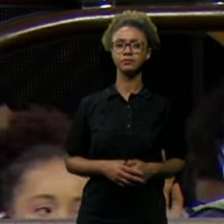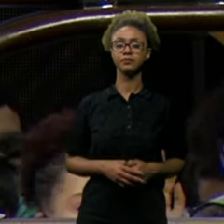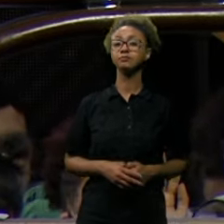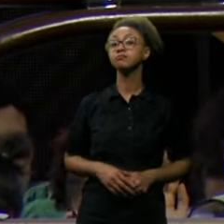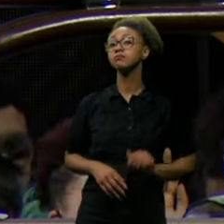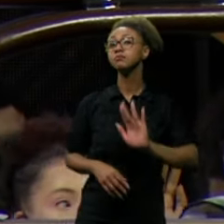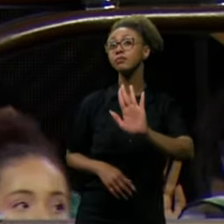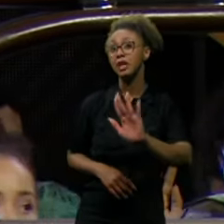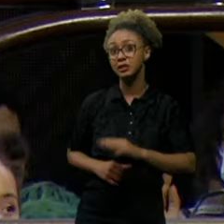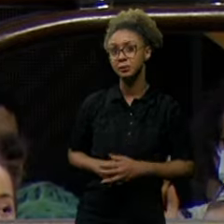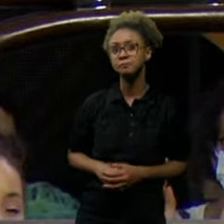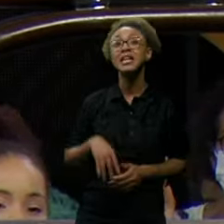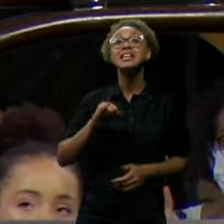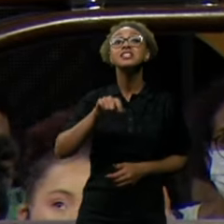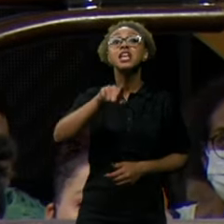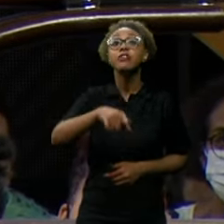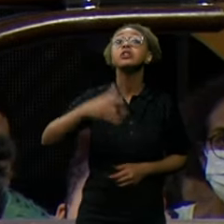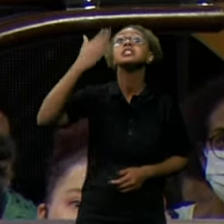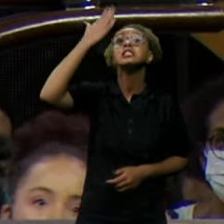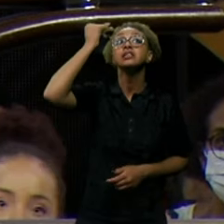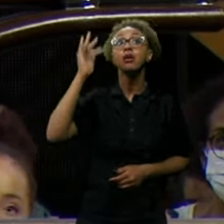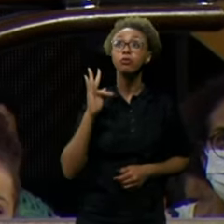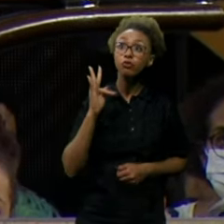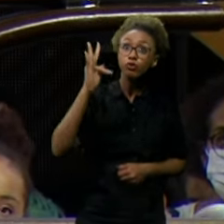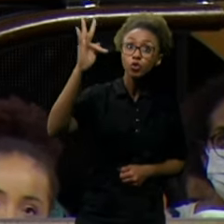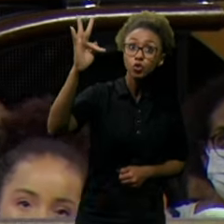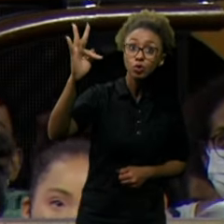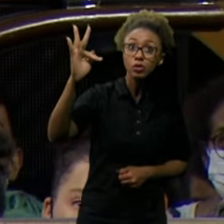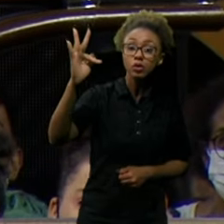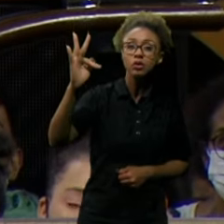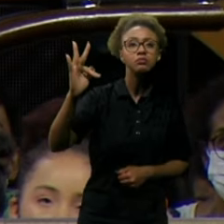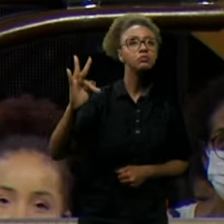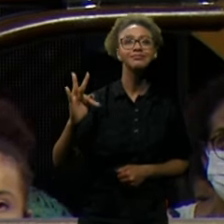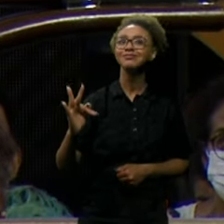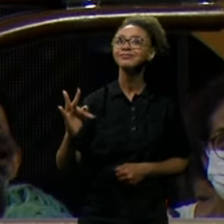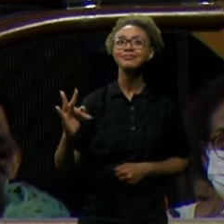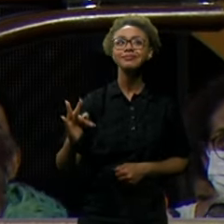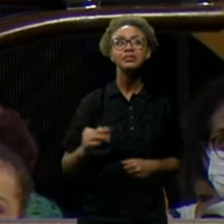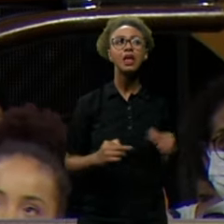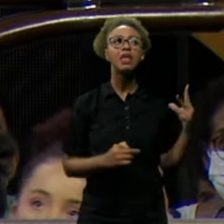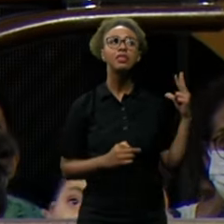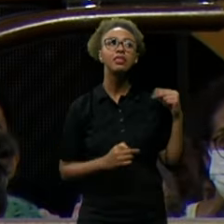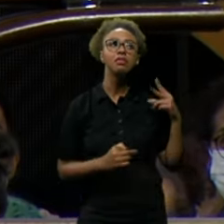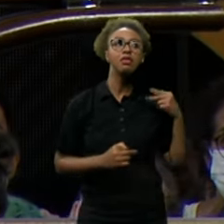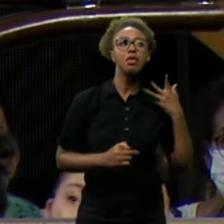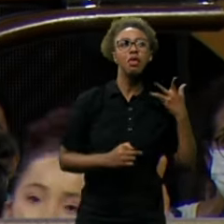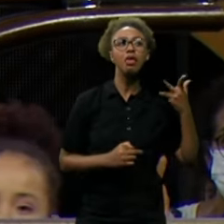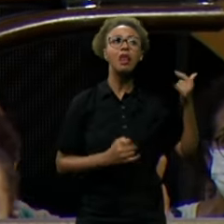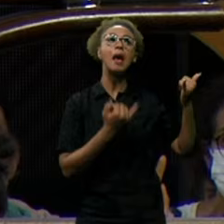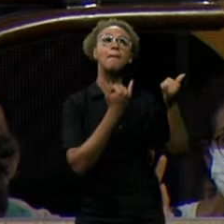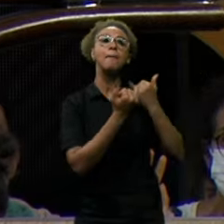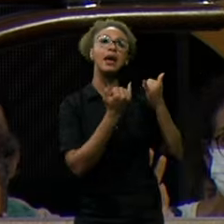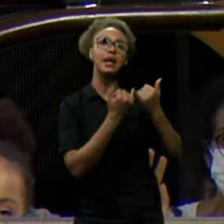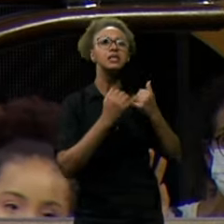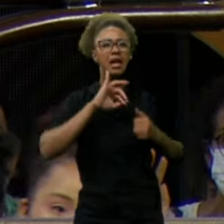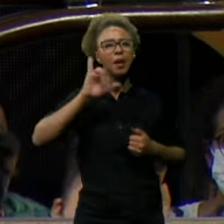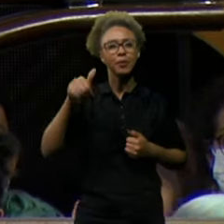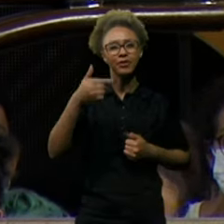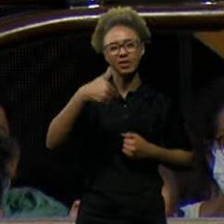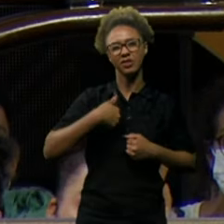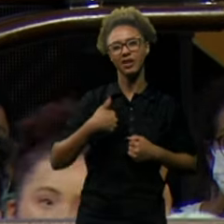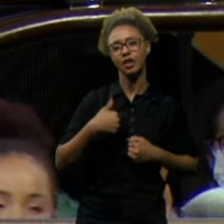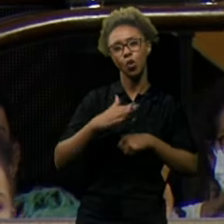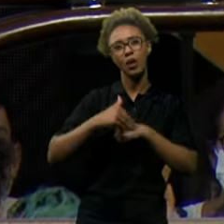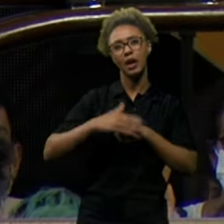é só que se você sabe aonde você quer chegar você não pode ficar onde se parece com todo carinho aproveitando a liberdade